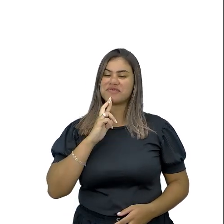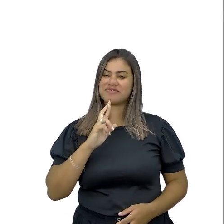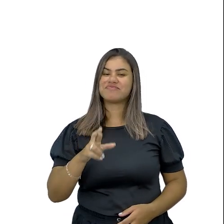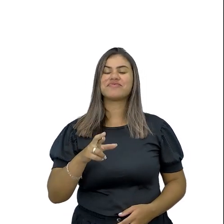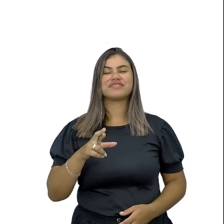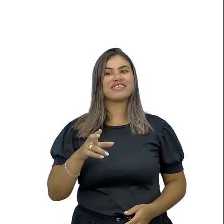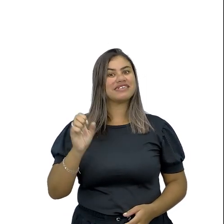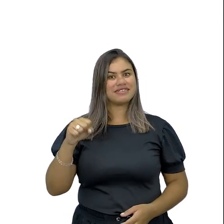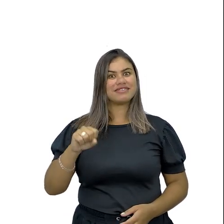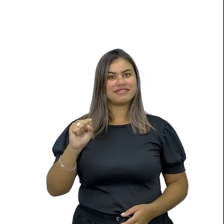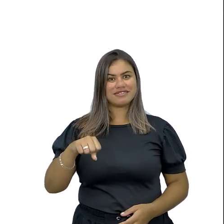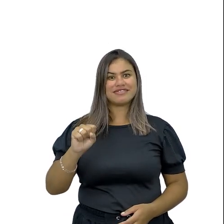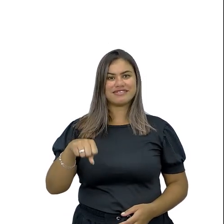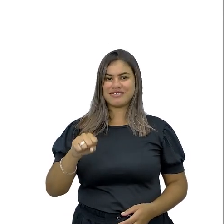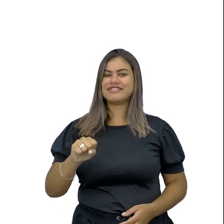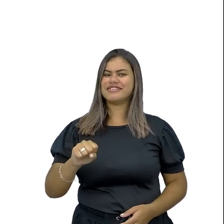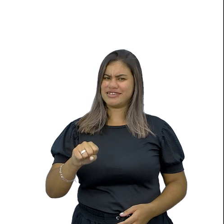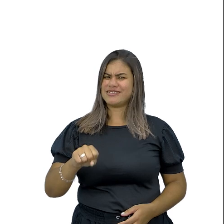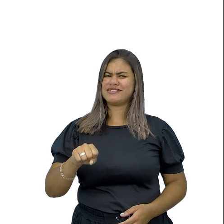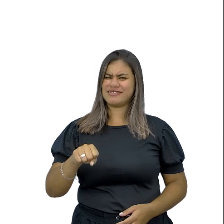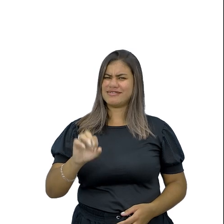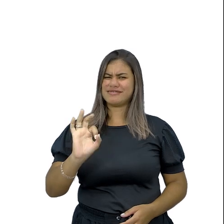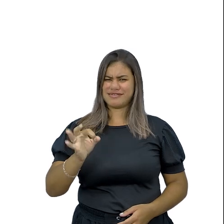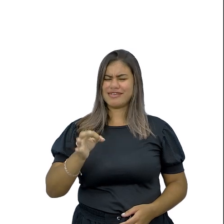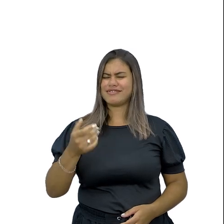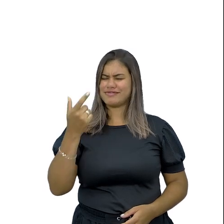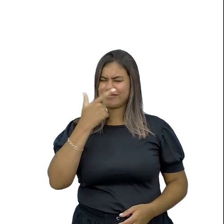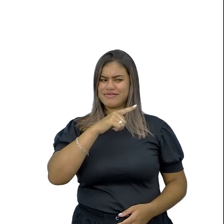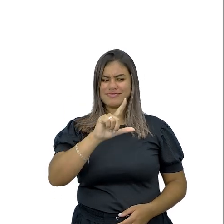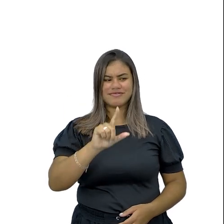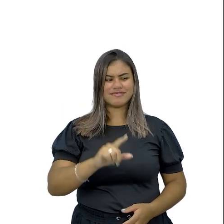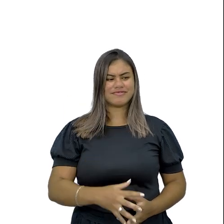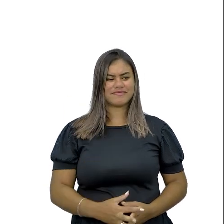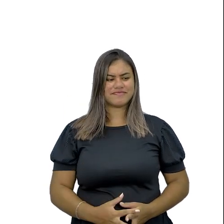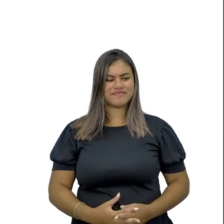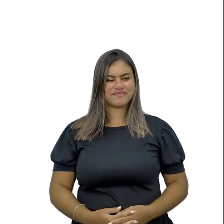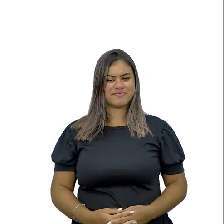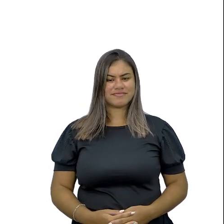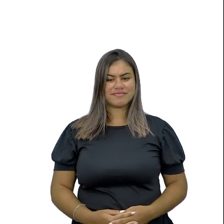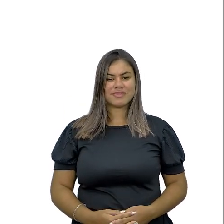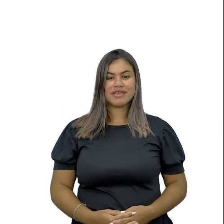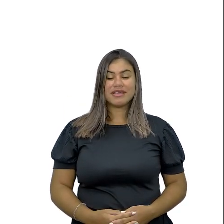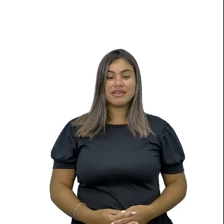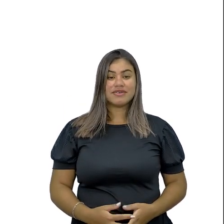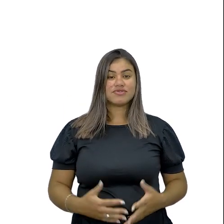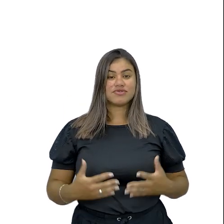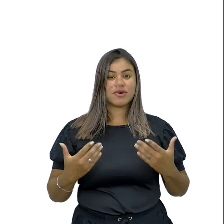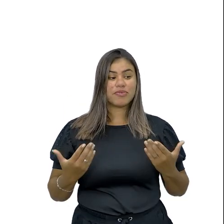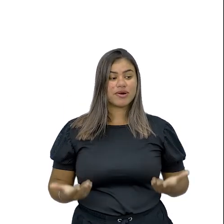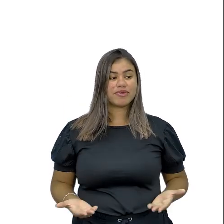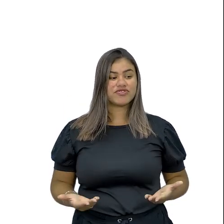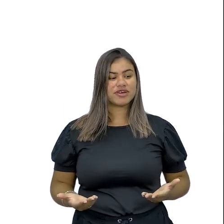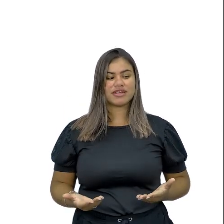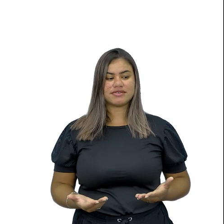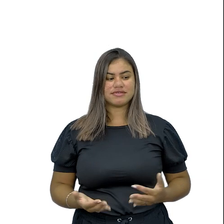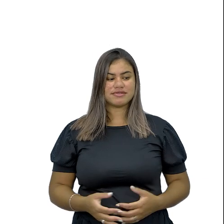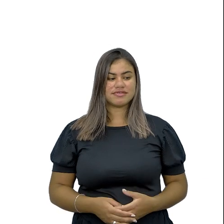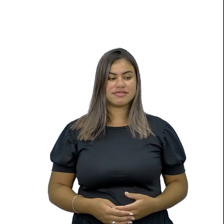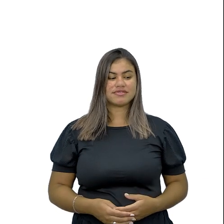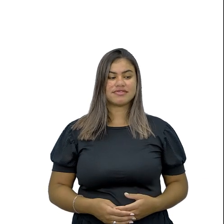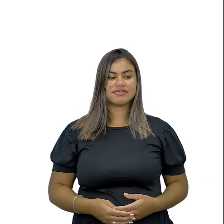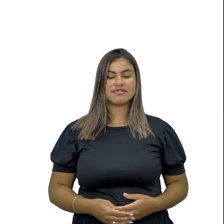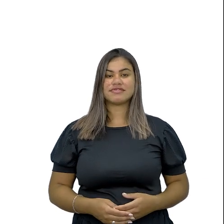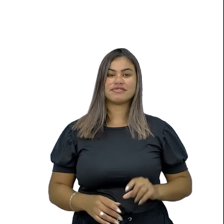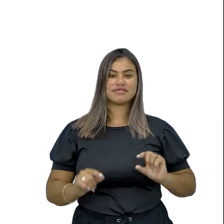certeza. Essa eu me atrevo a responder com absoluta certeza que sim. E, por último, que condições